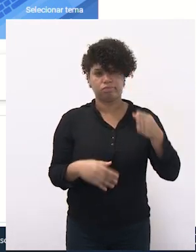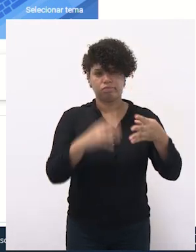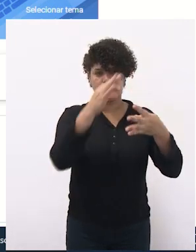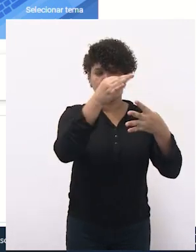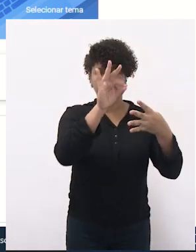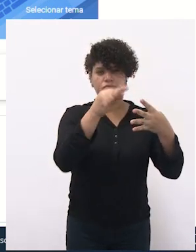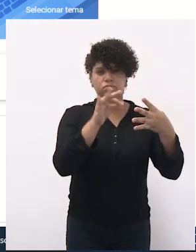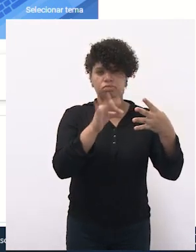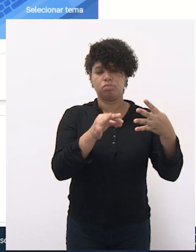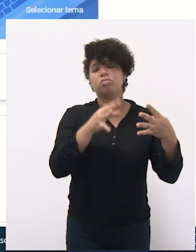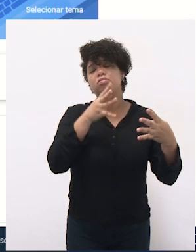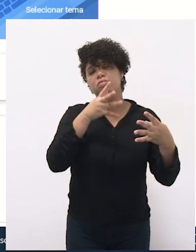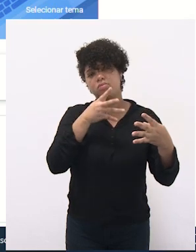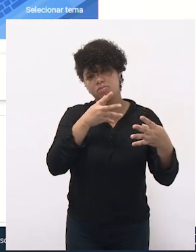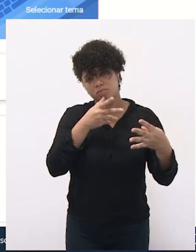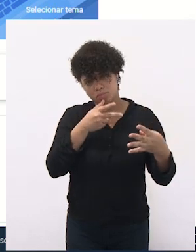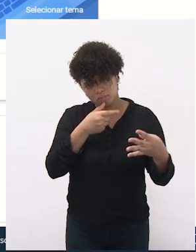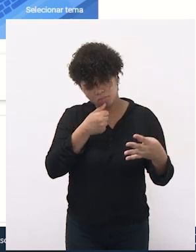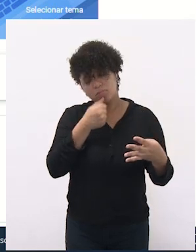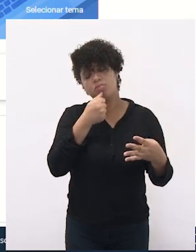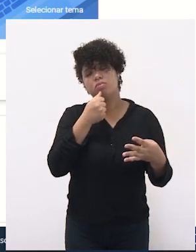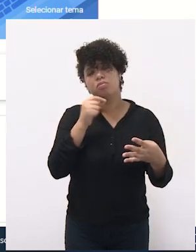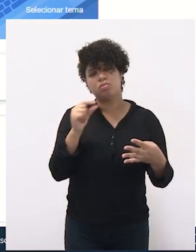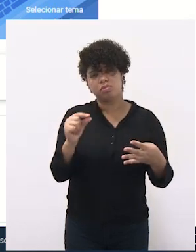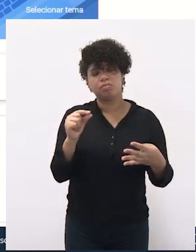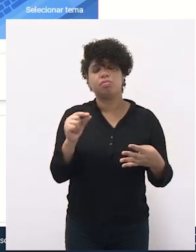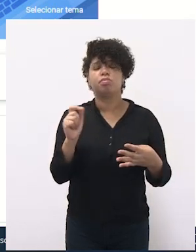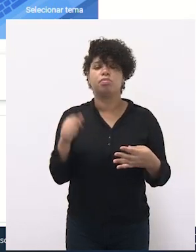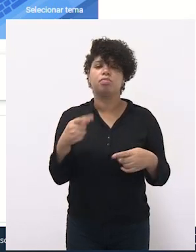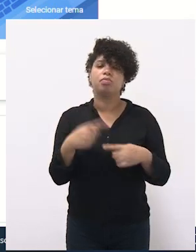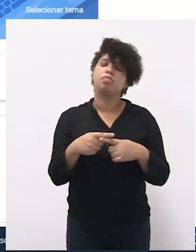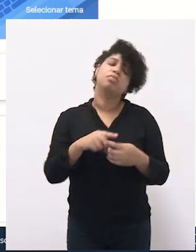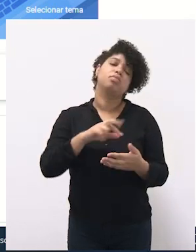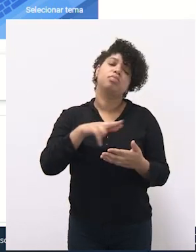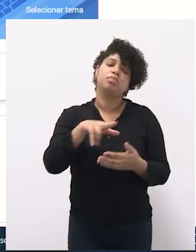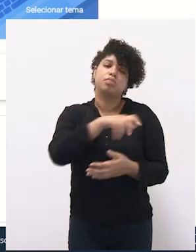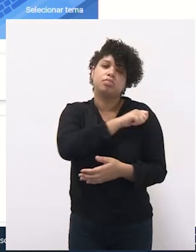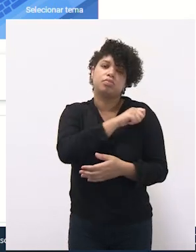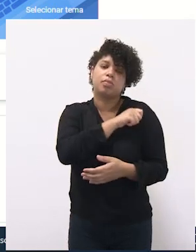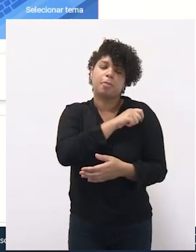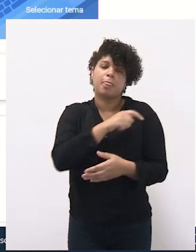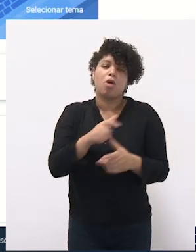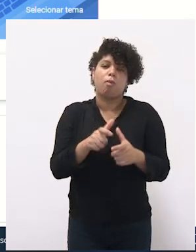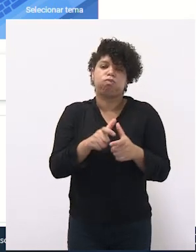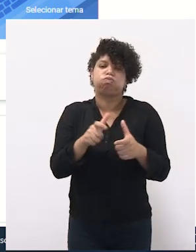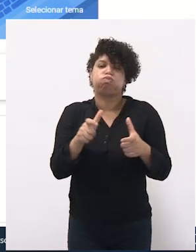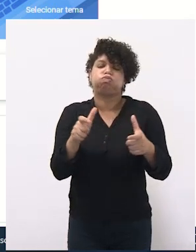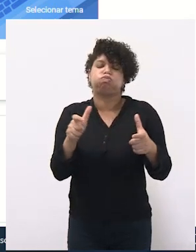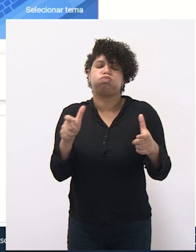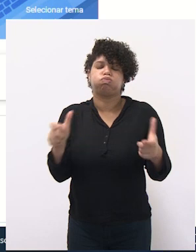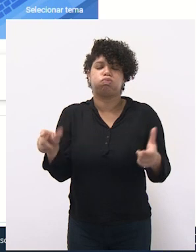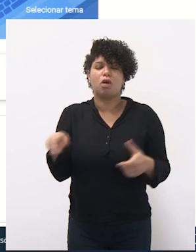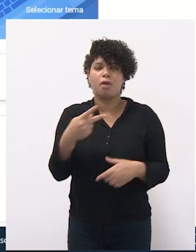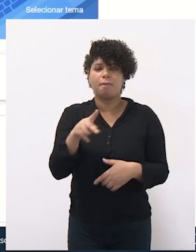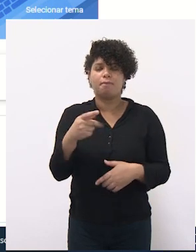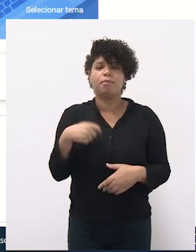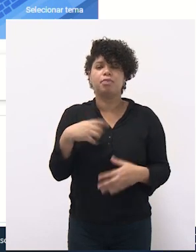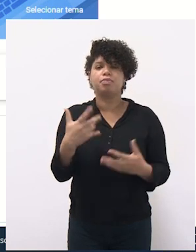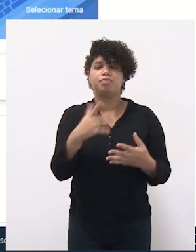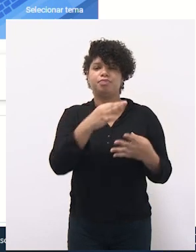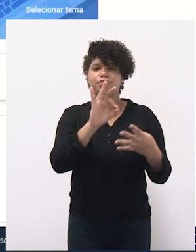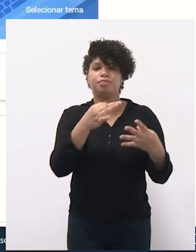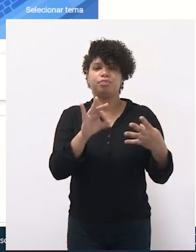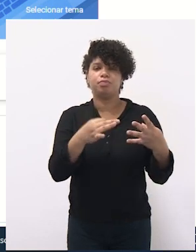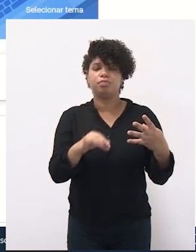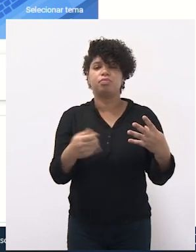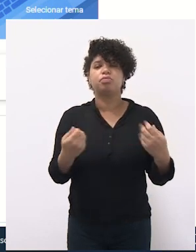disse, demora um pouquinho para ser processado por conta do número de alunos, né? O volume de professores também pedindo validação, então